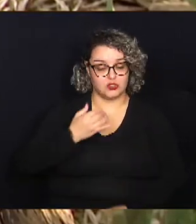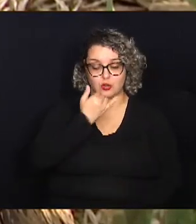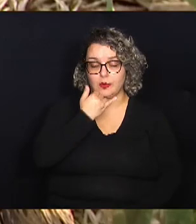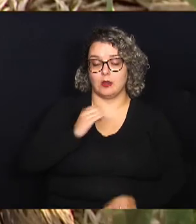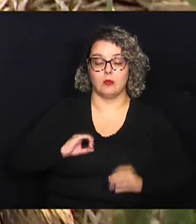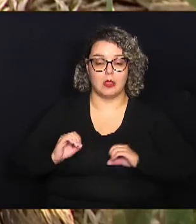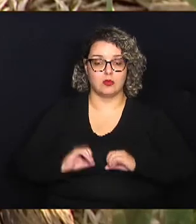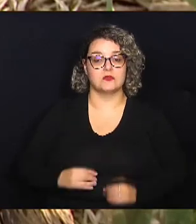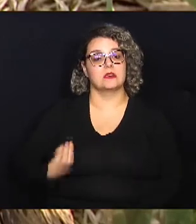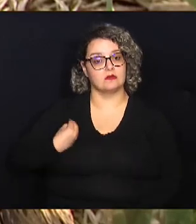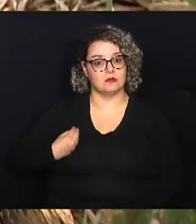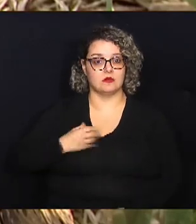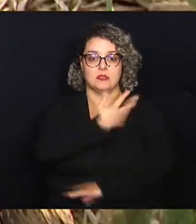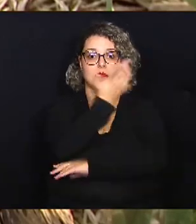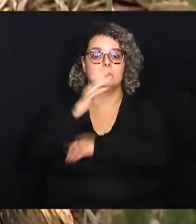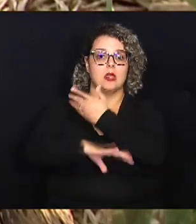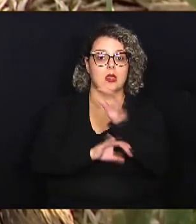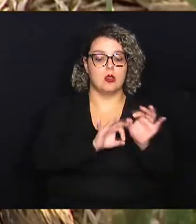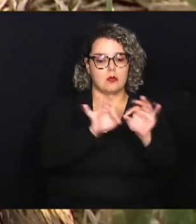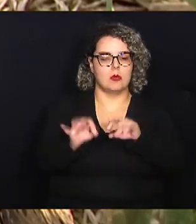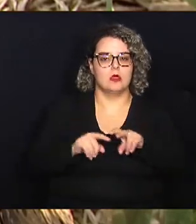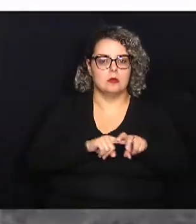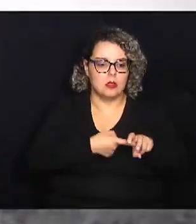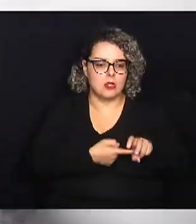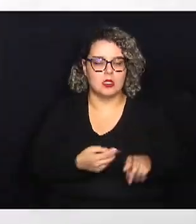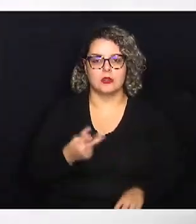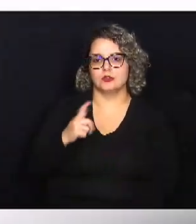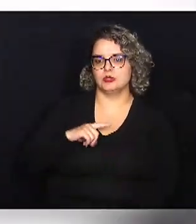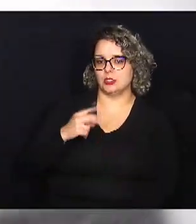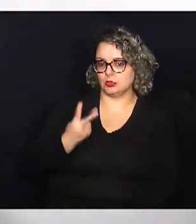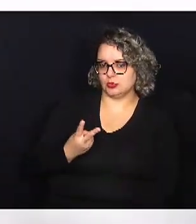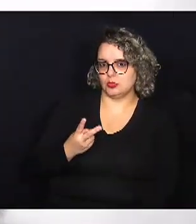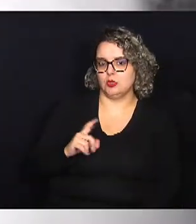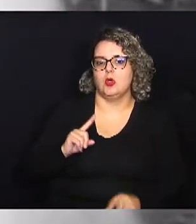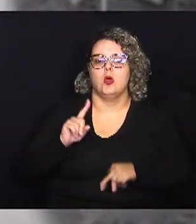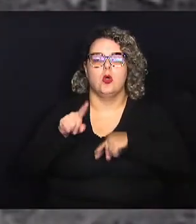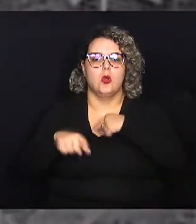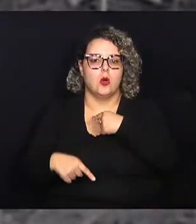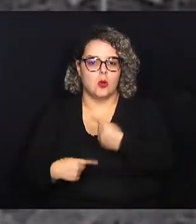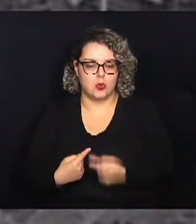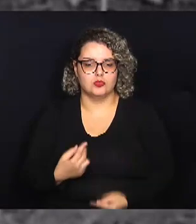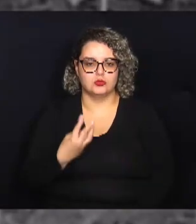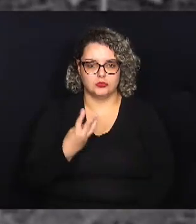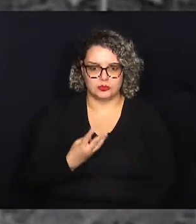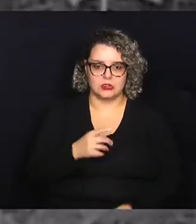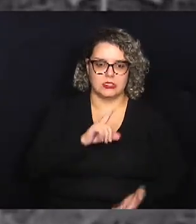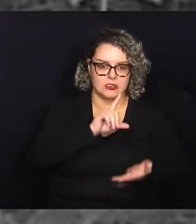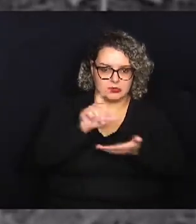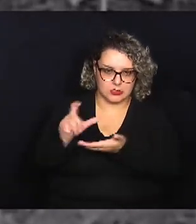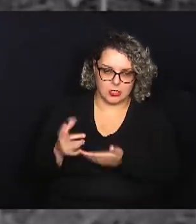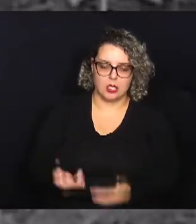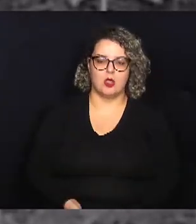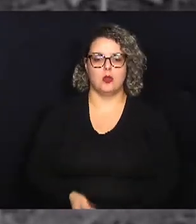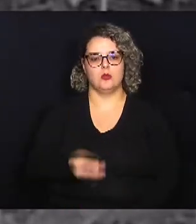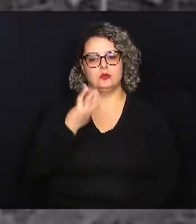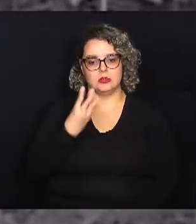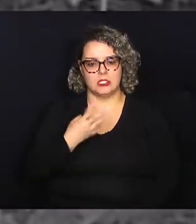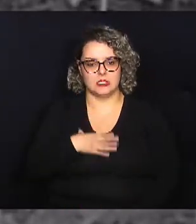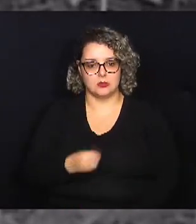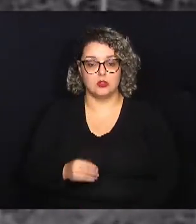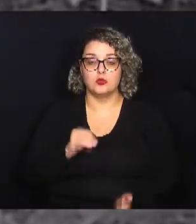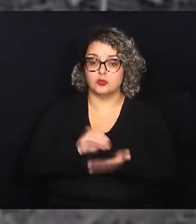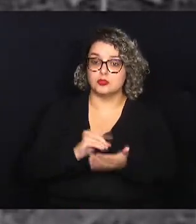crias dela. O primeiro registro ela estava com 2 filhotes, outros 3 registros com 1 filhote, e o último registro de cria dela